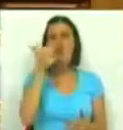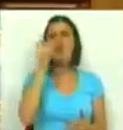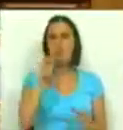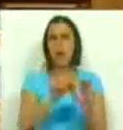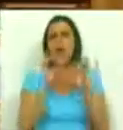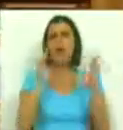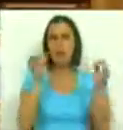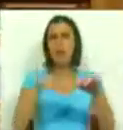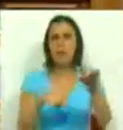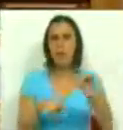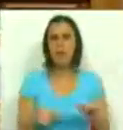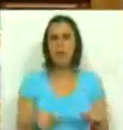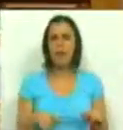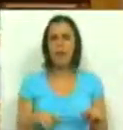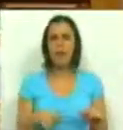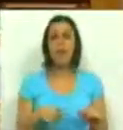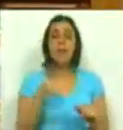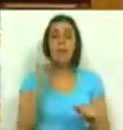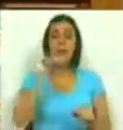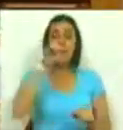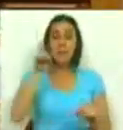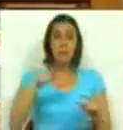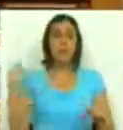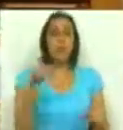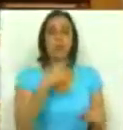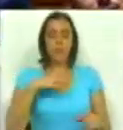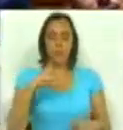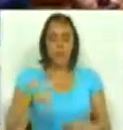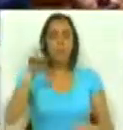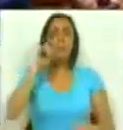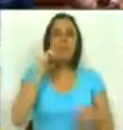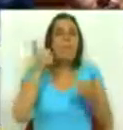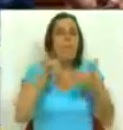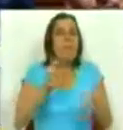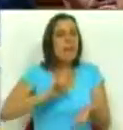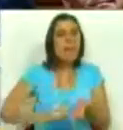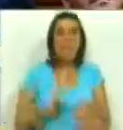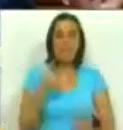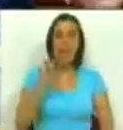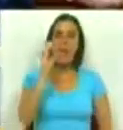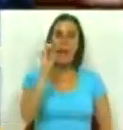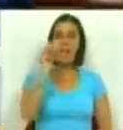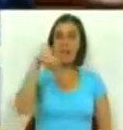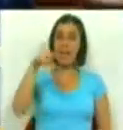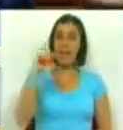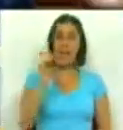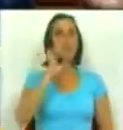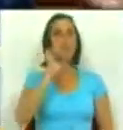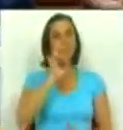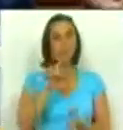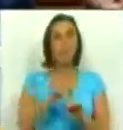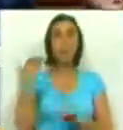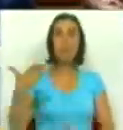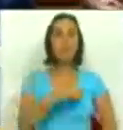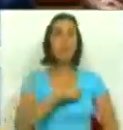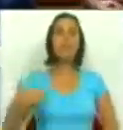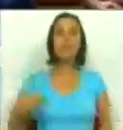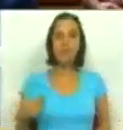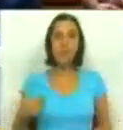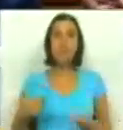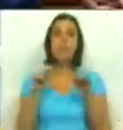também concordará, que é uma questão de todos os portugueses defender esse bem precioso que é o SNS e particularmente o direito à